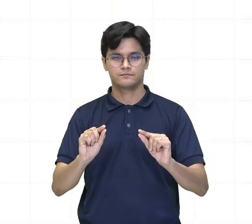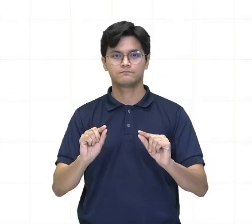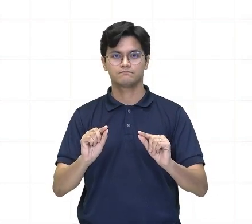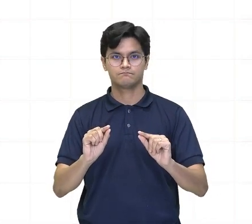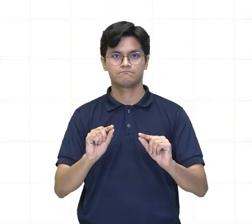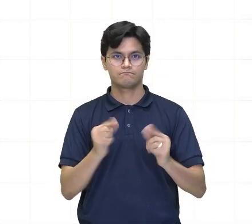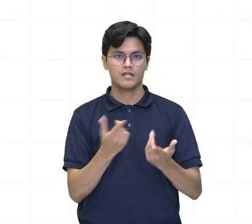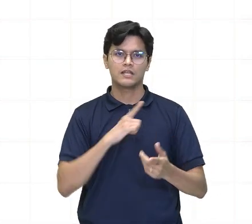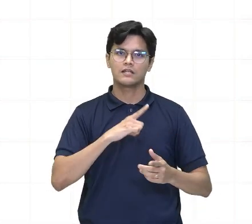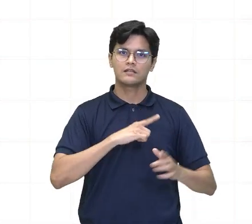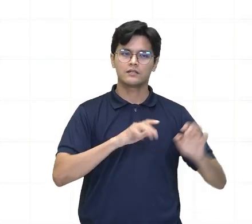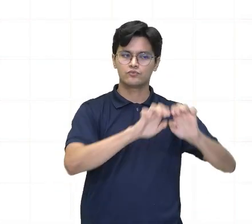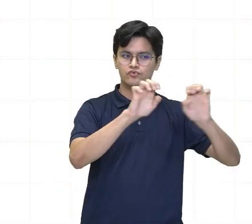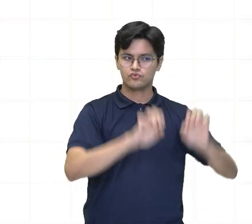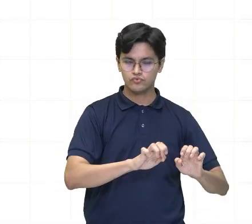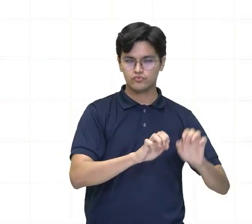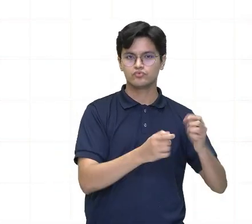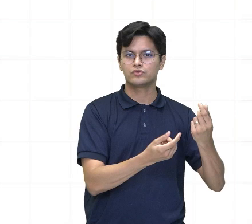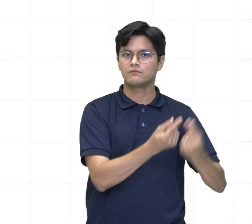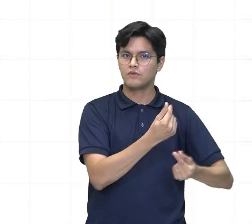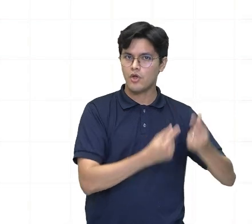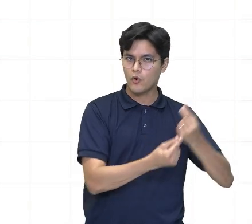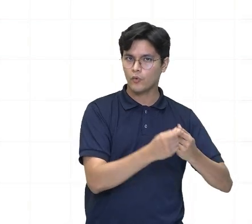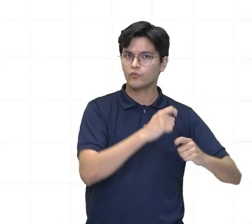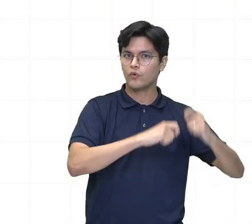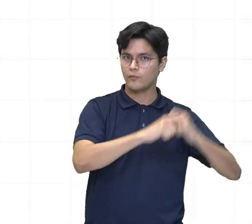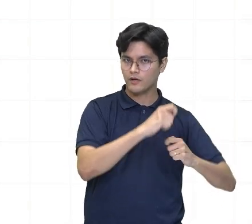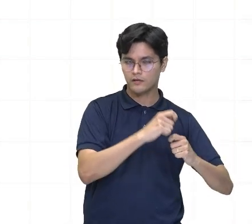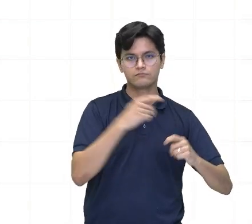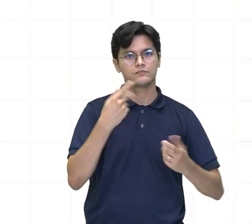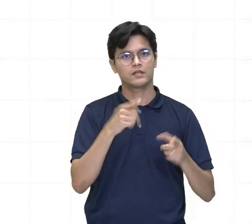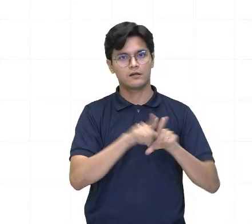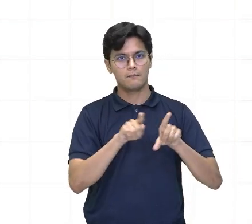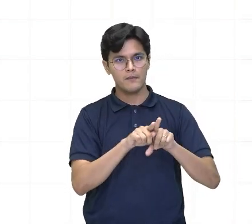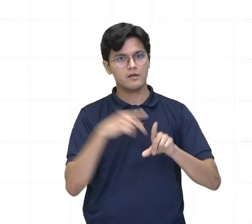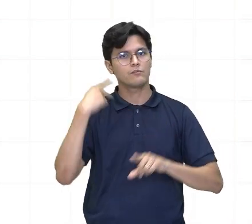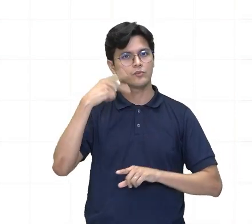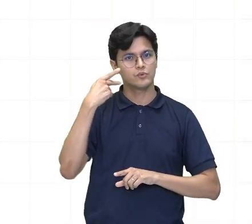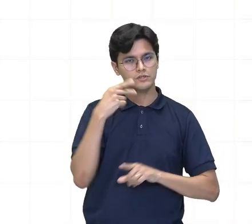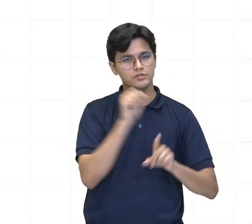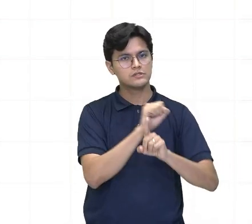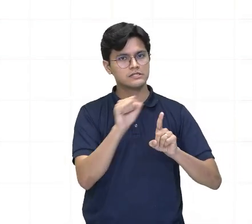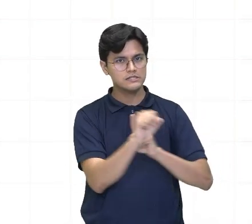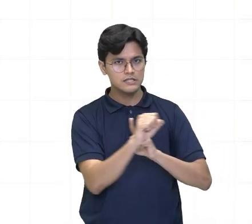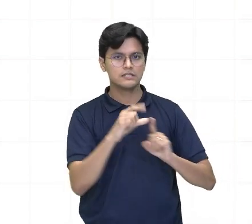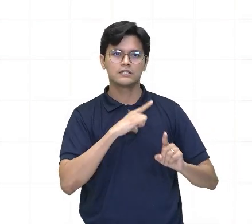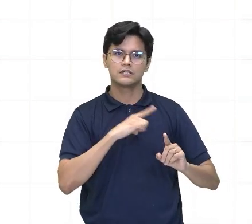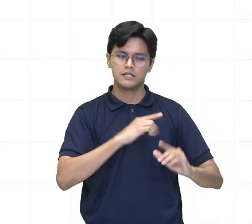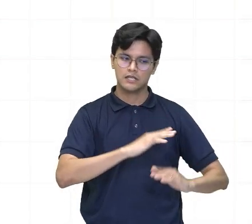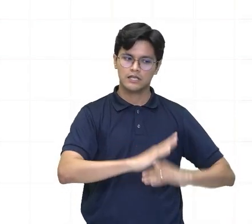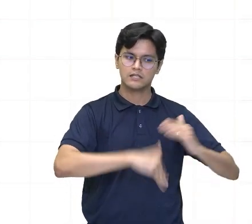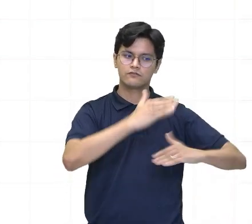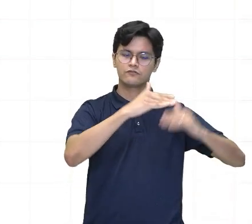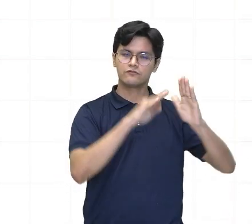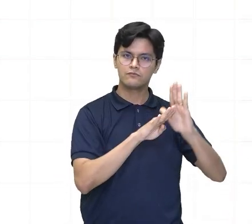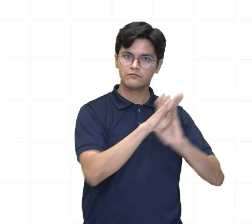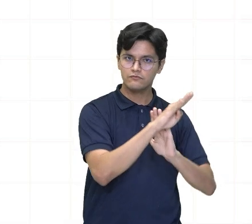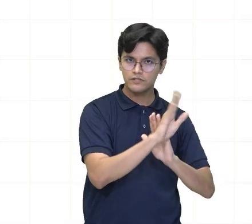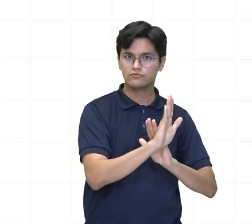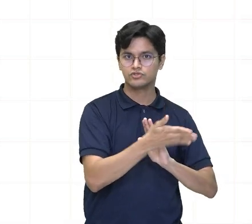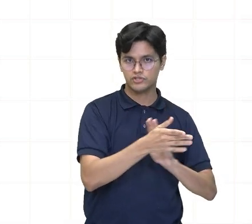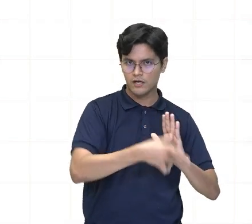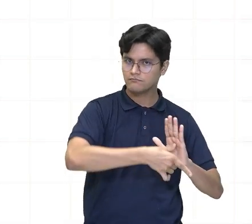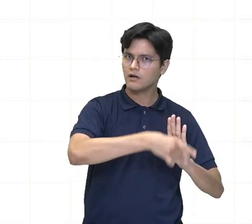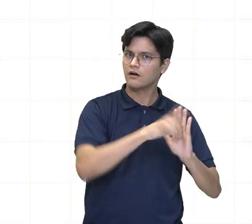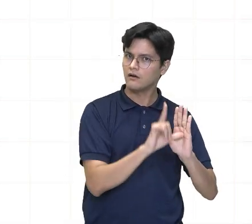suas estruturas econômicas, políticas e sociais eram bem desenvolvidas antes da chegada dos